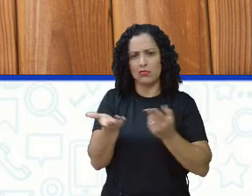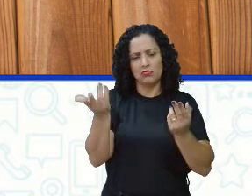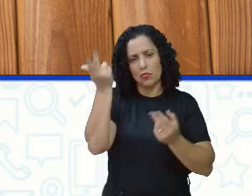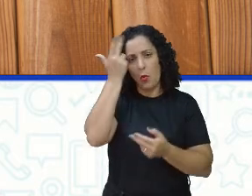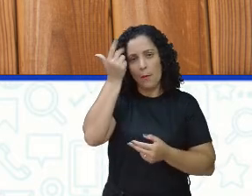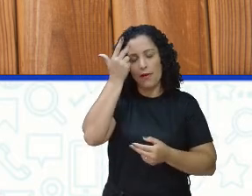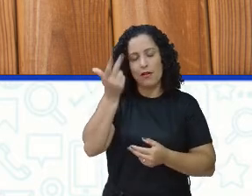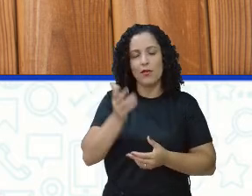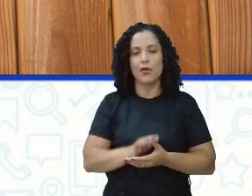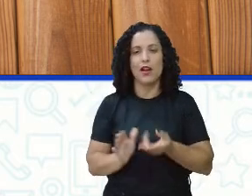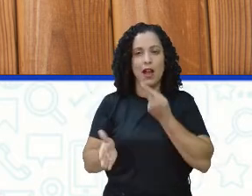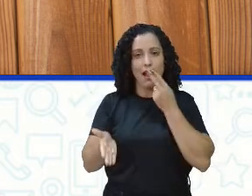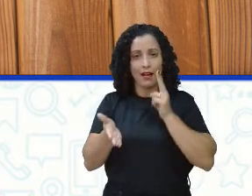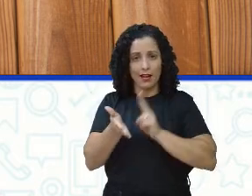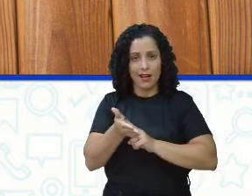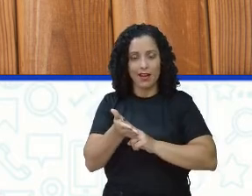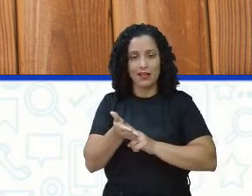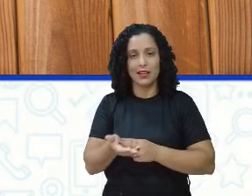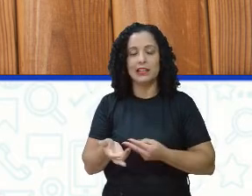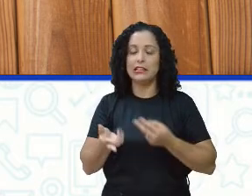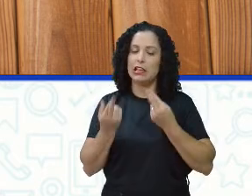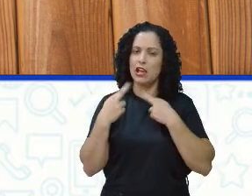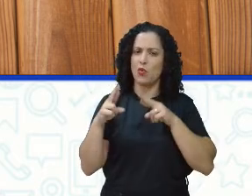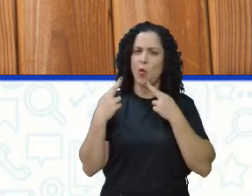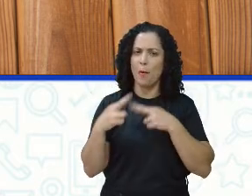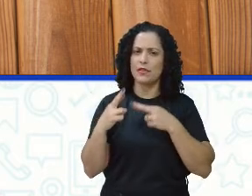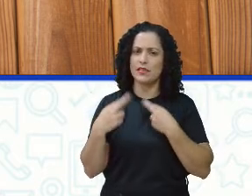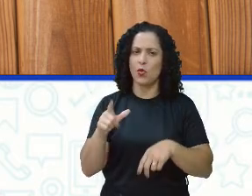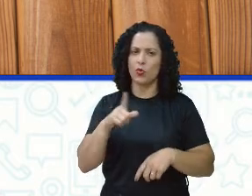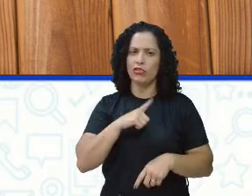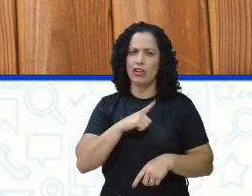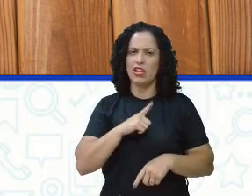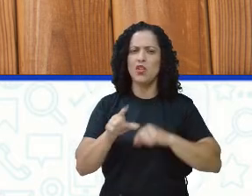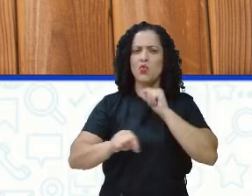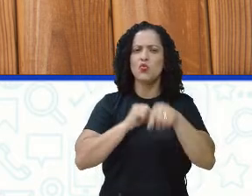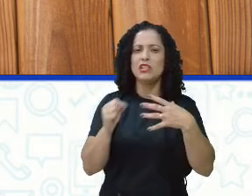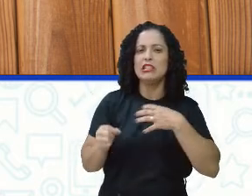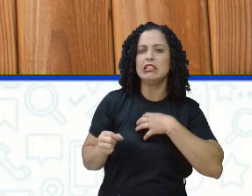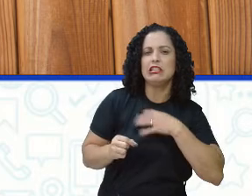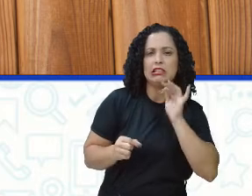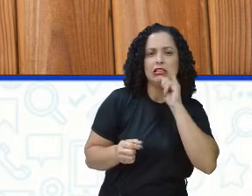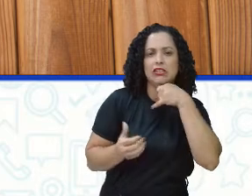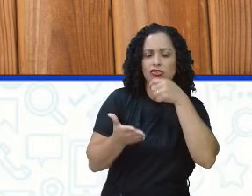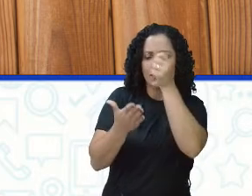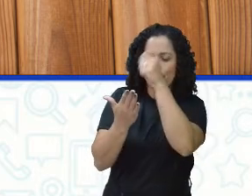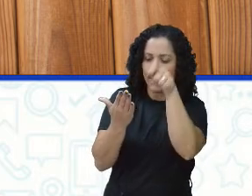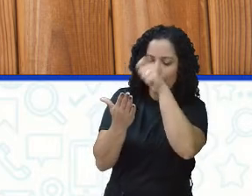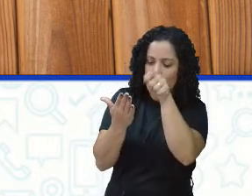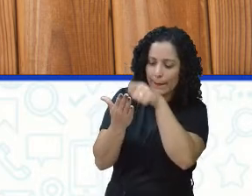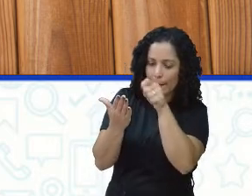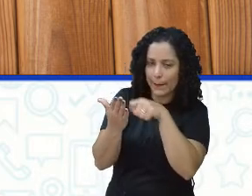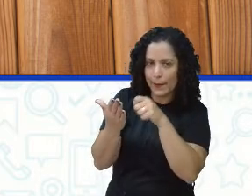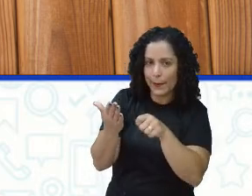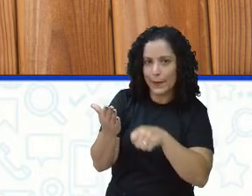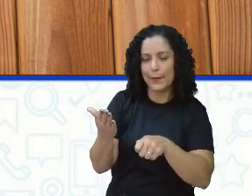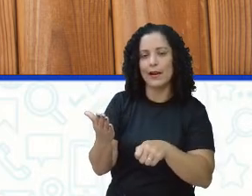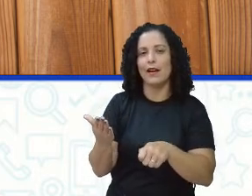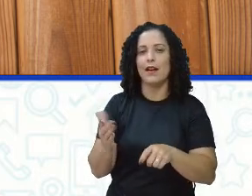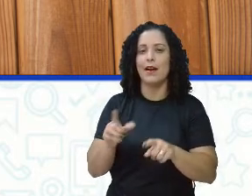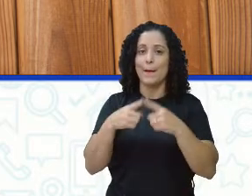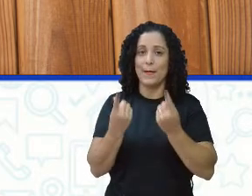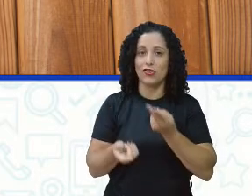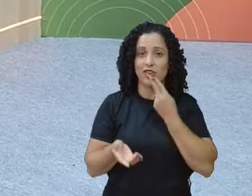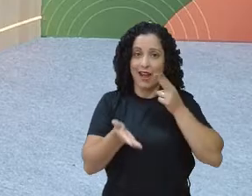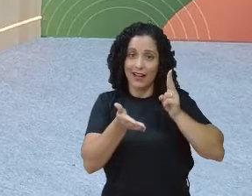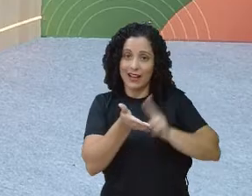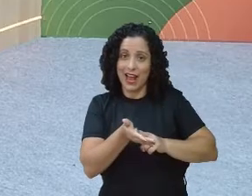enquanto a carta de reclamação terá algum descontentamento, né? A pessoa está aí triste, a carta do leitor pode ser